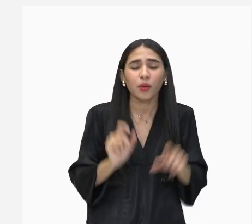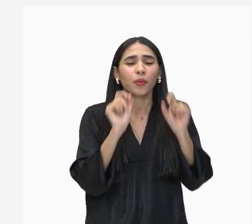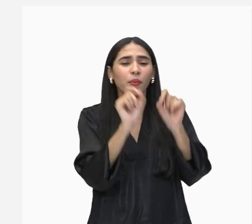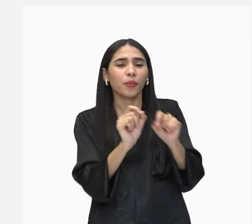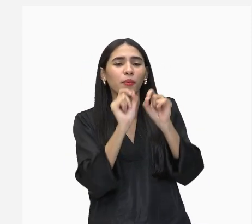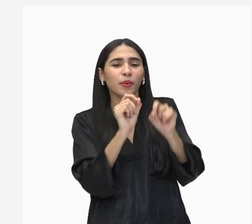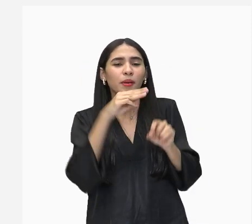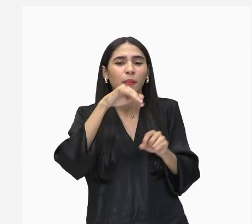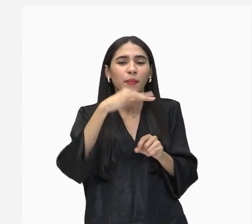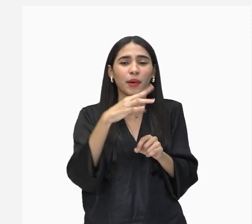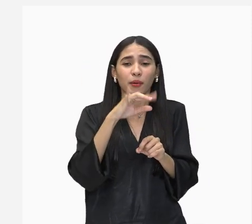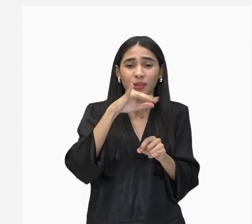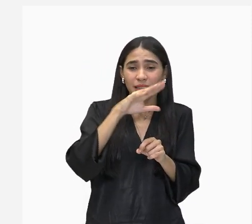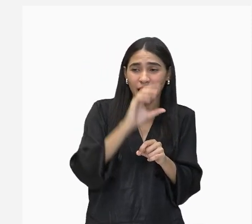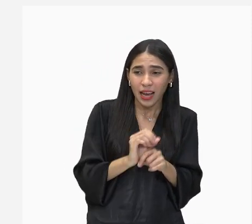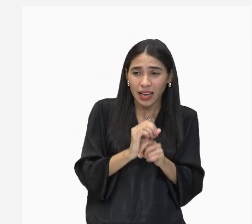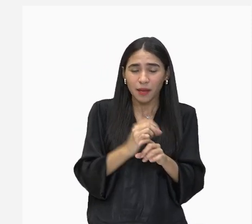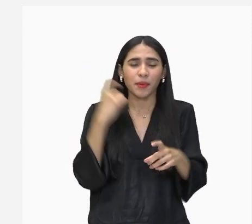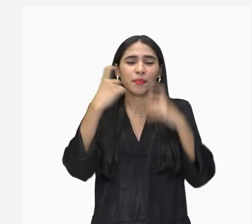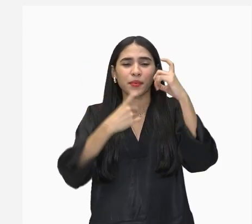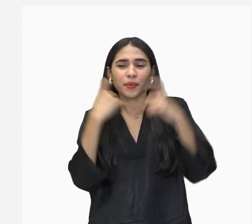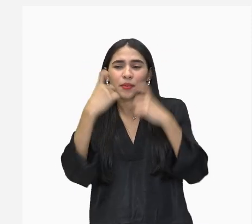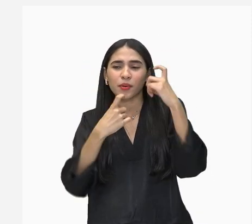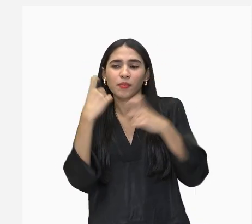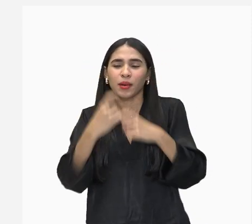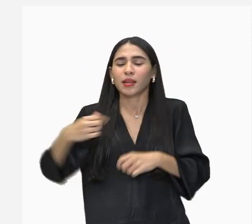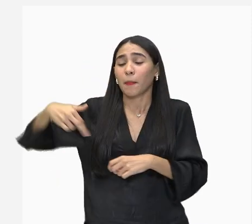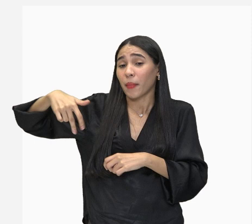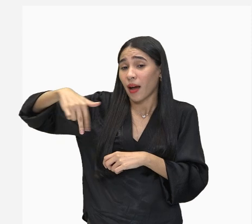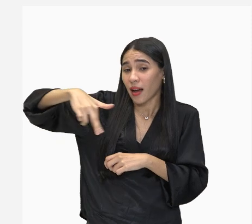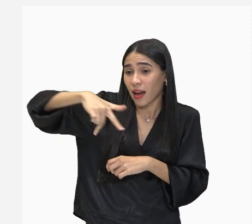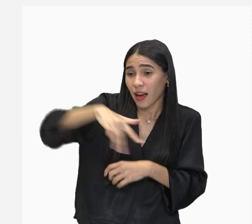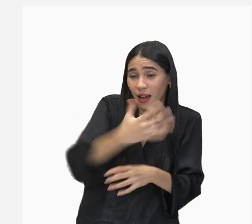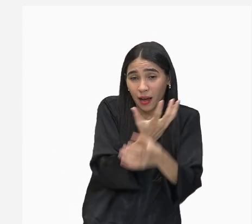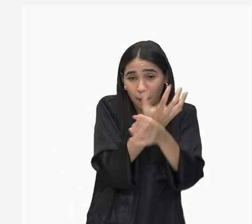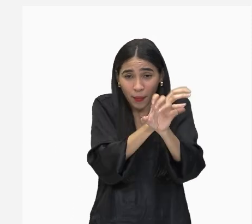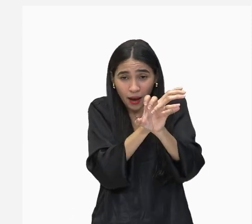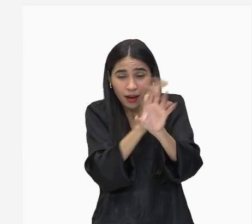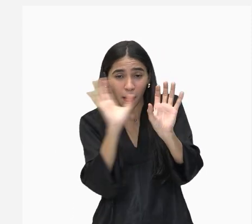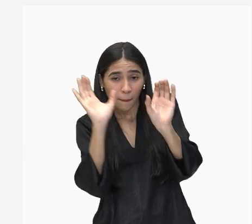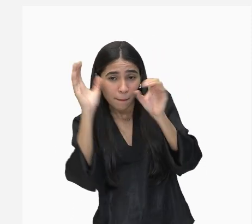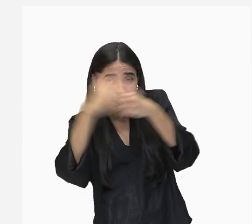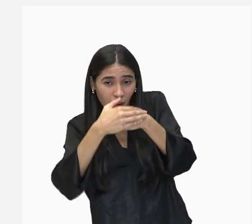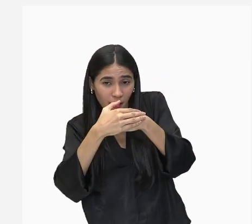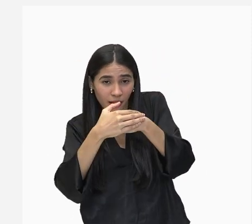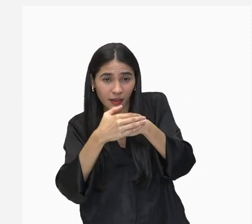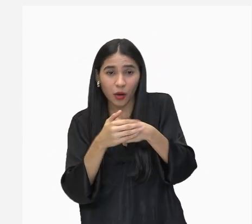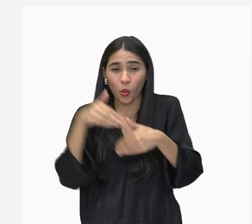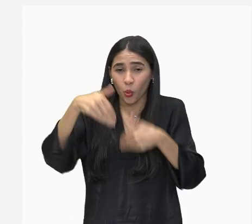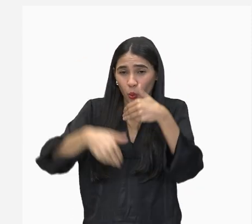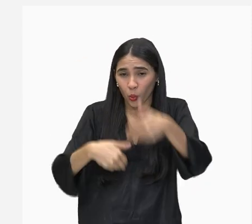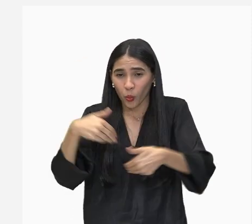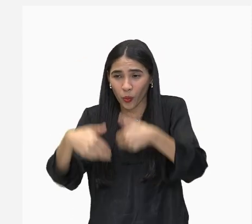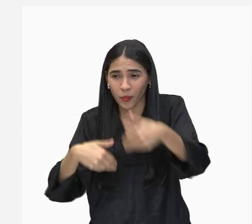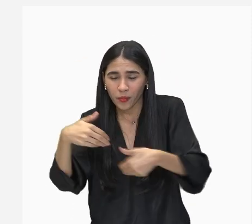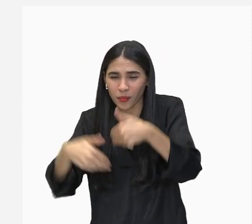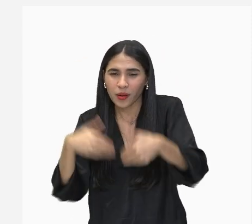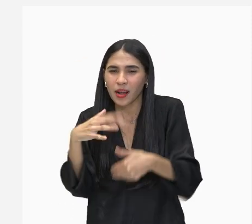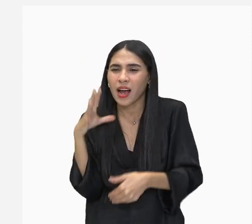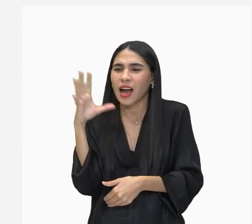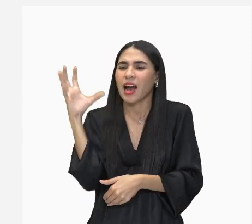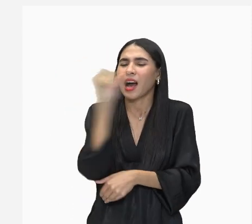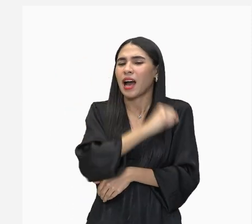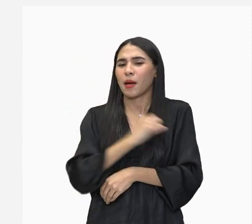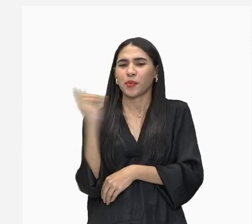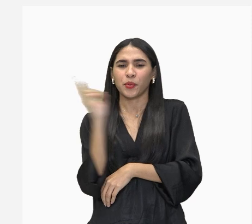apertou o passo e entrou correndo na caatinga. Porém, o Curupira corria mais que ele, e